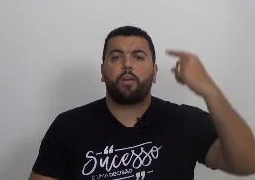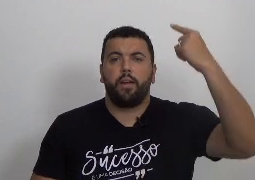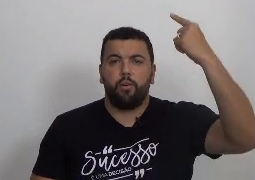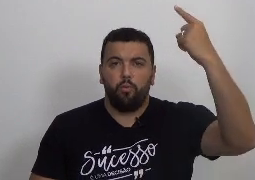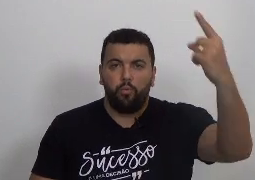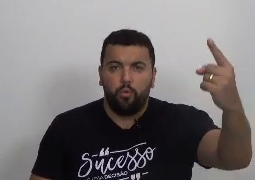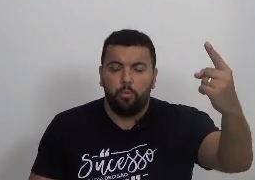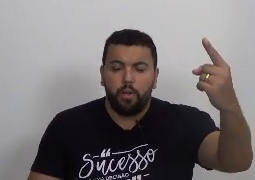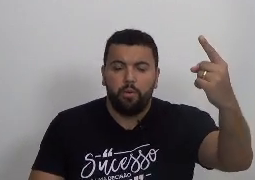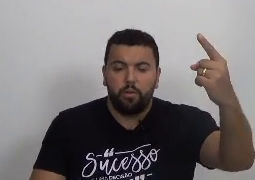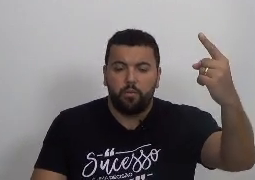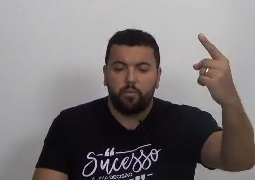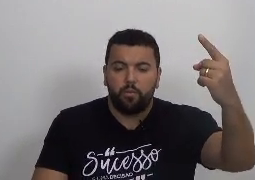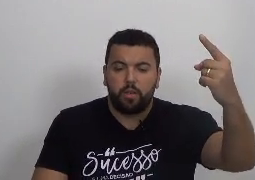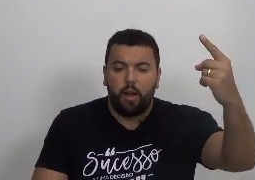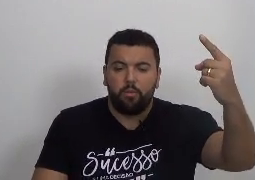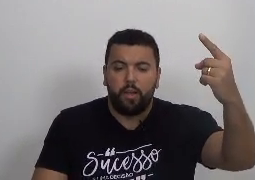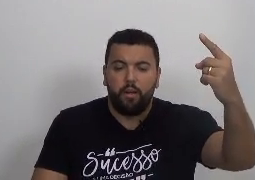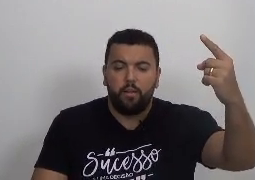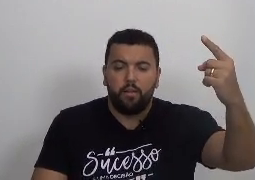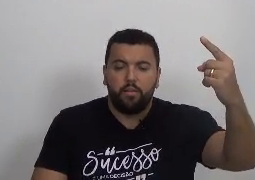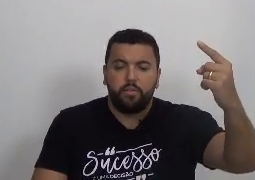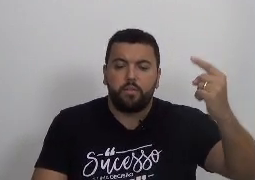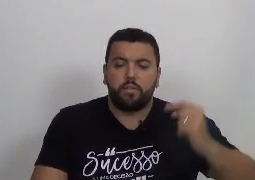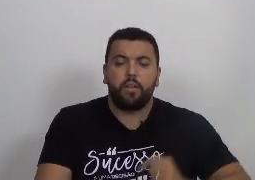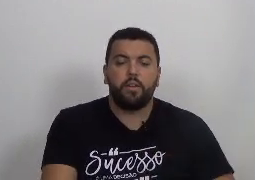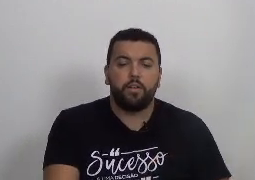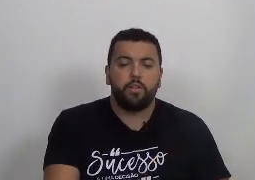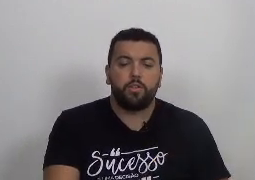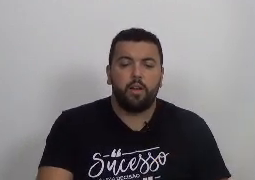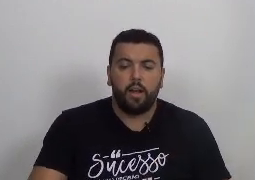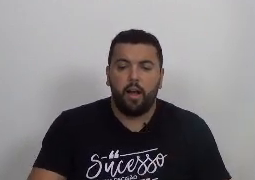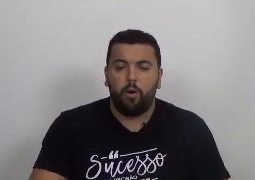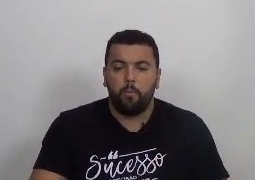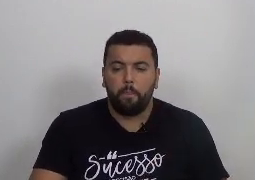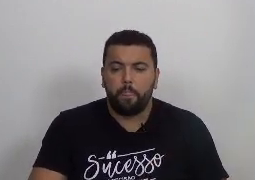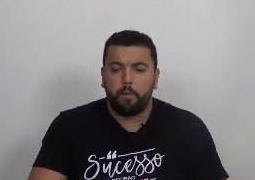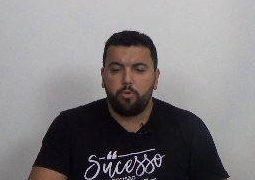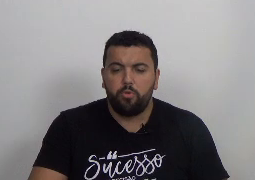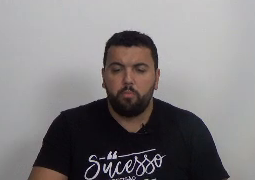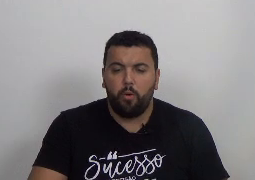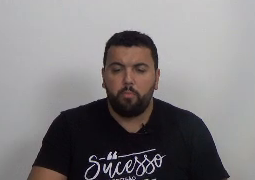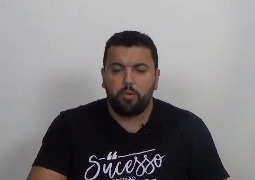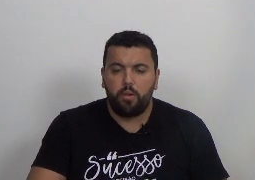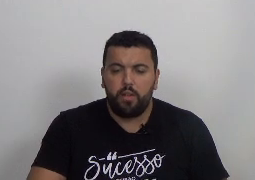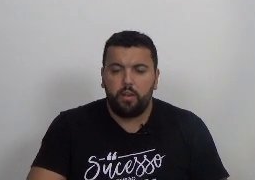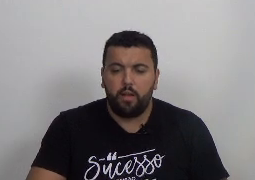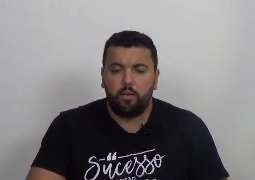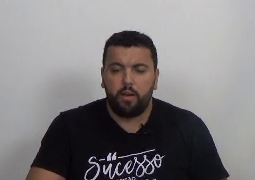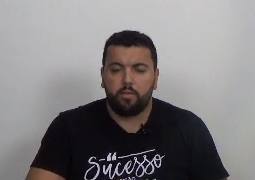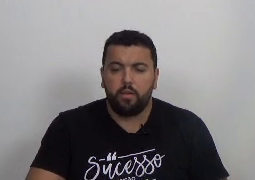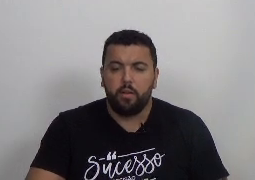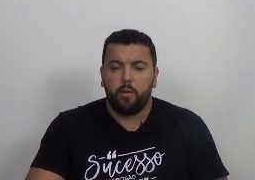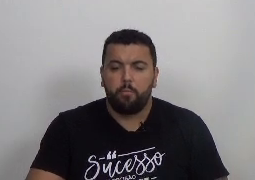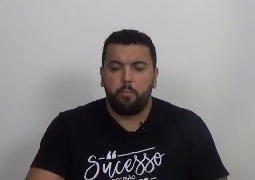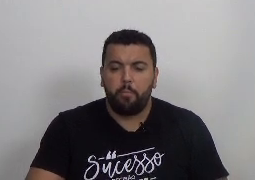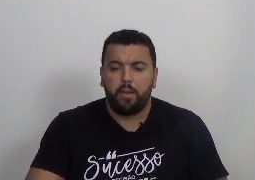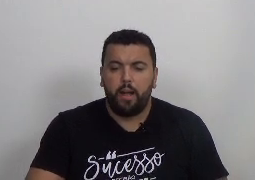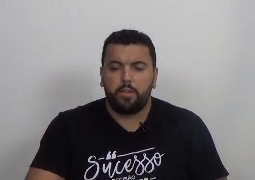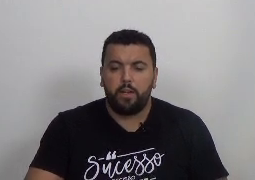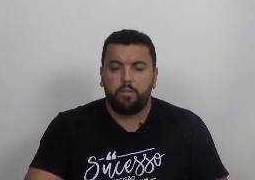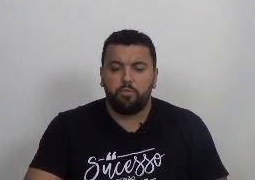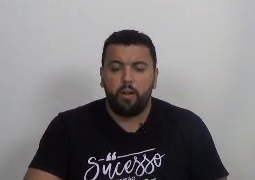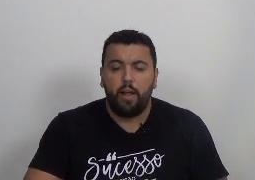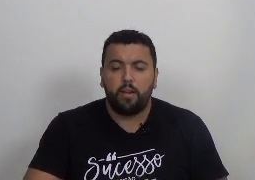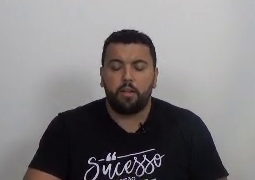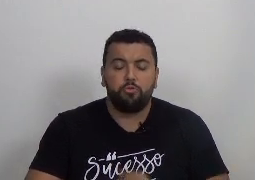doido é o que um número num total de seis legal muito bom pô tô entendendo nada